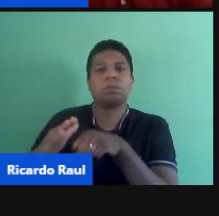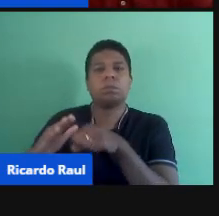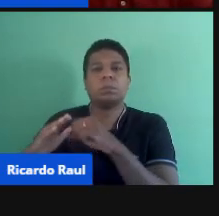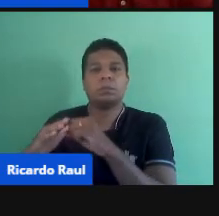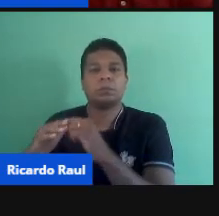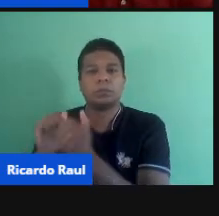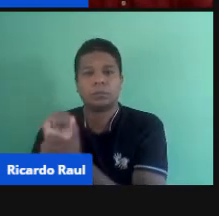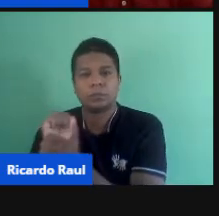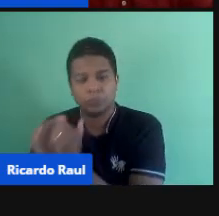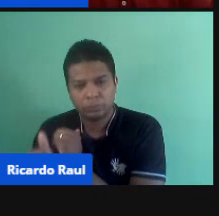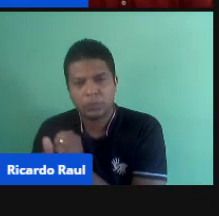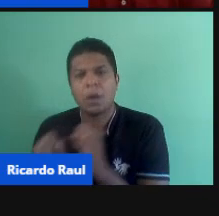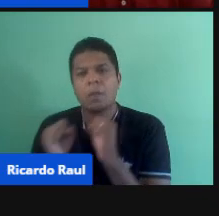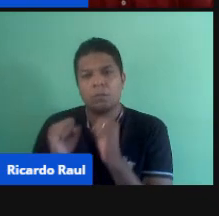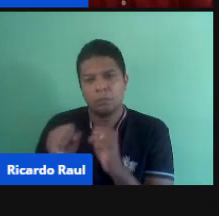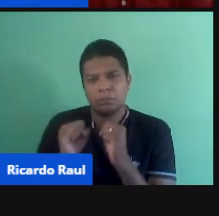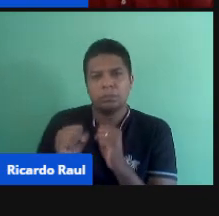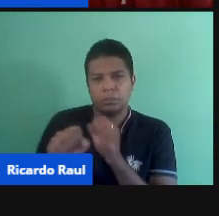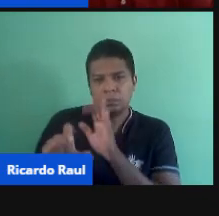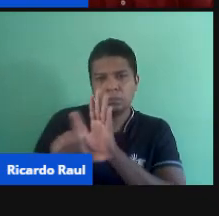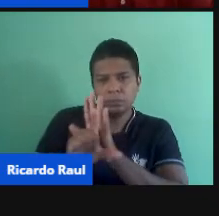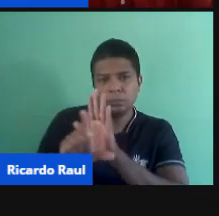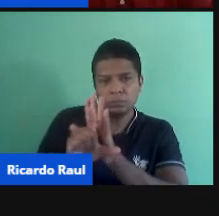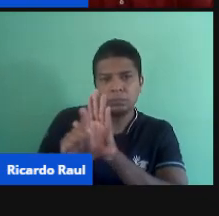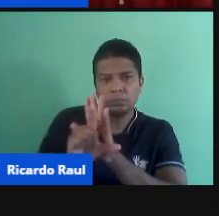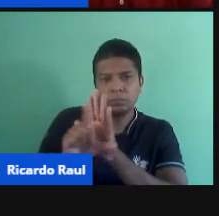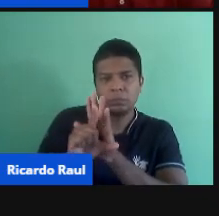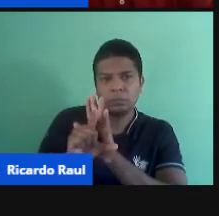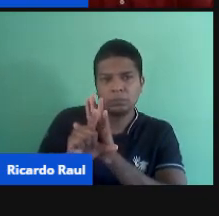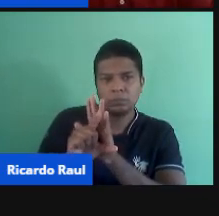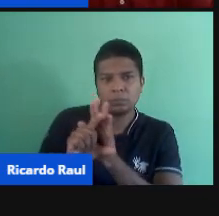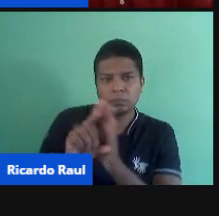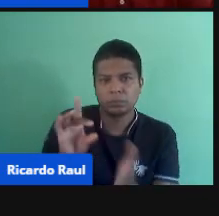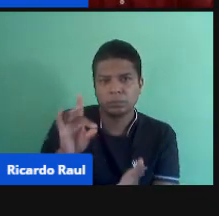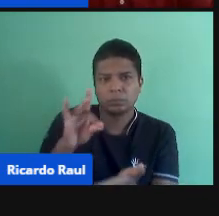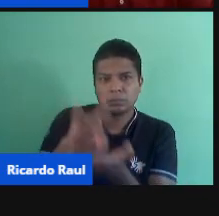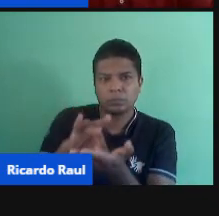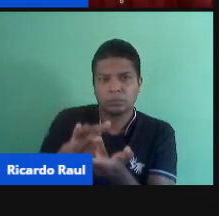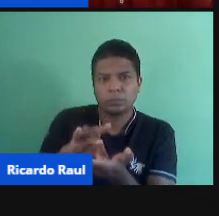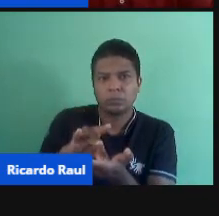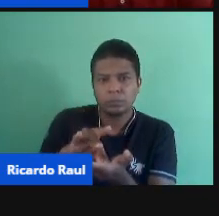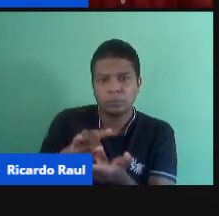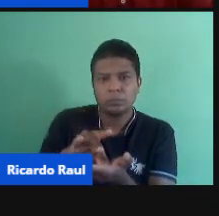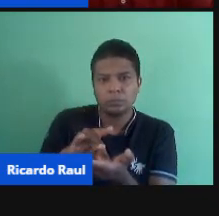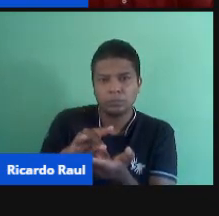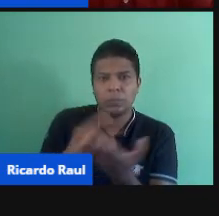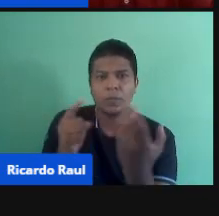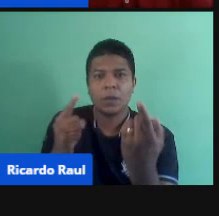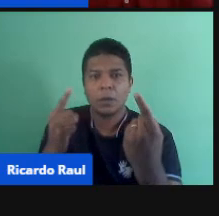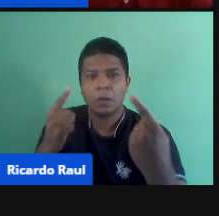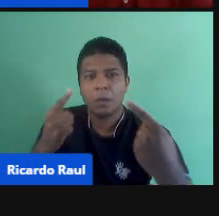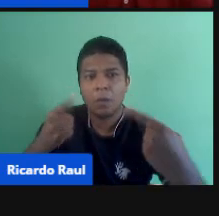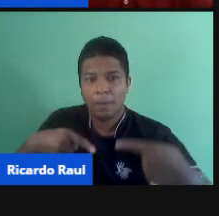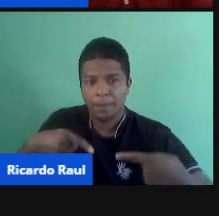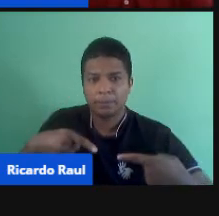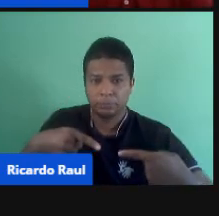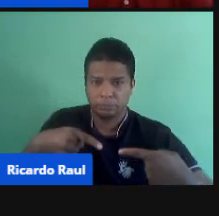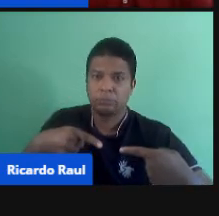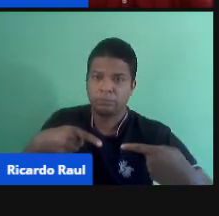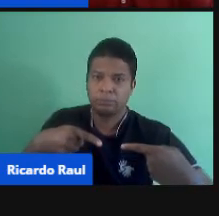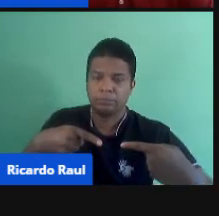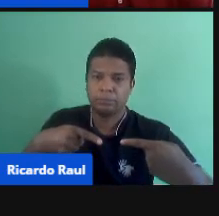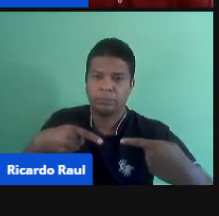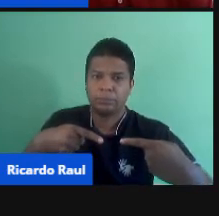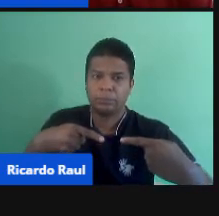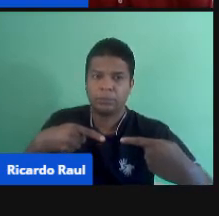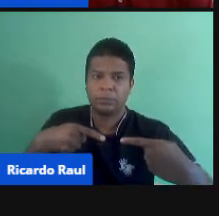permitia, e permite hoje, porque essa lei está vigente, né? A competição ou ainda o